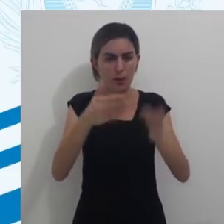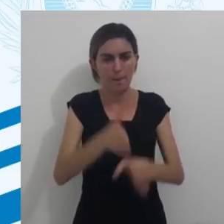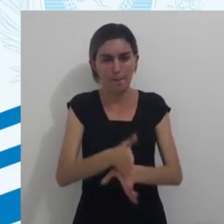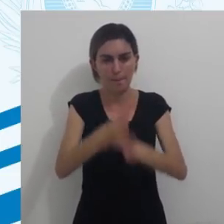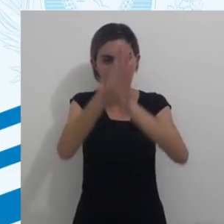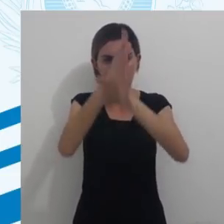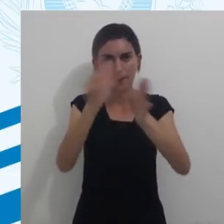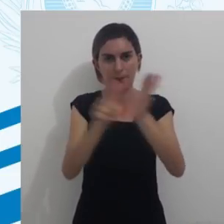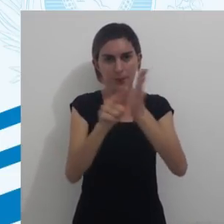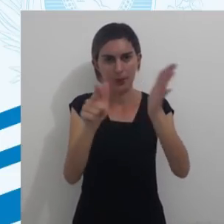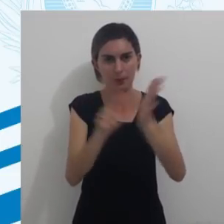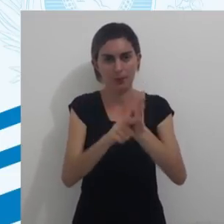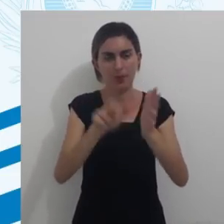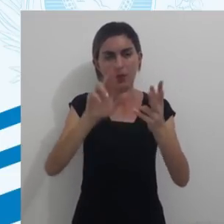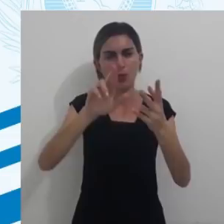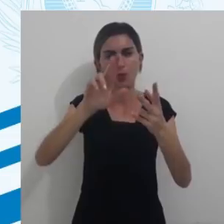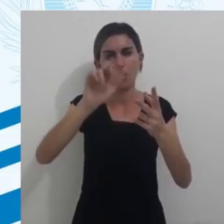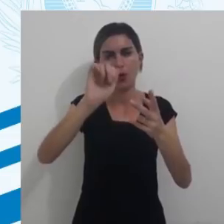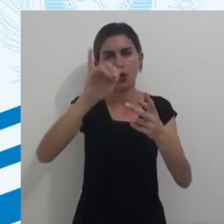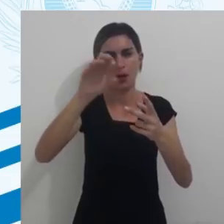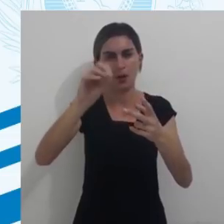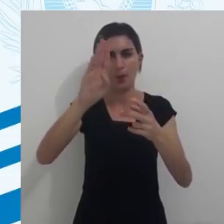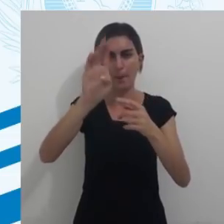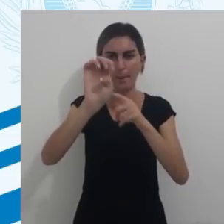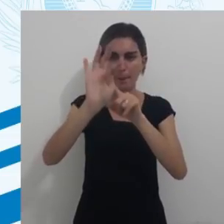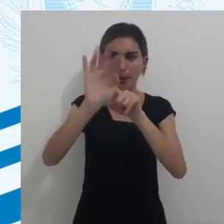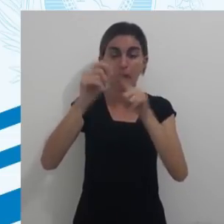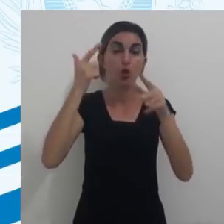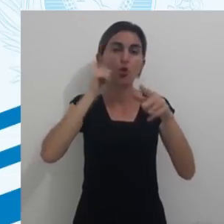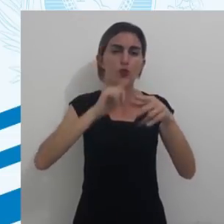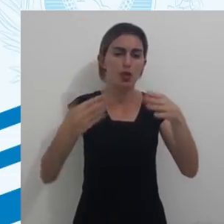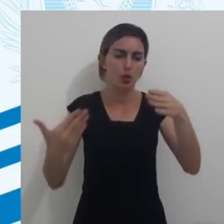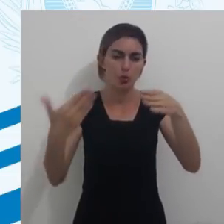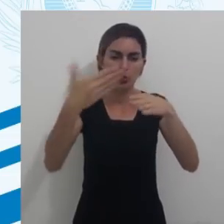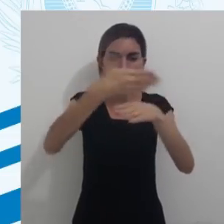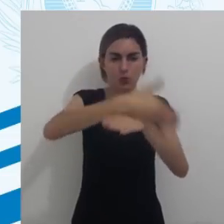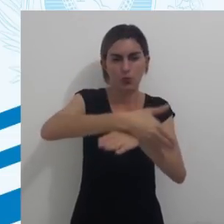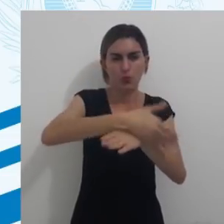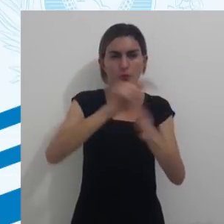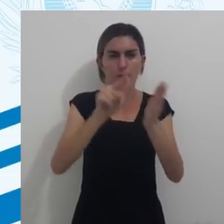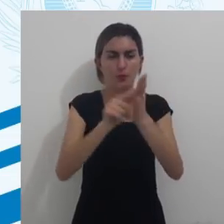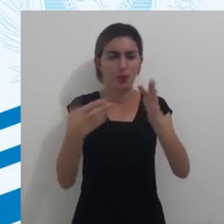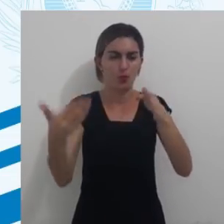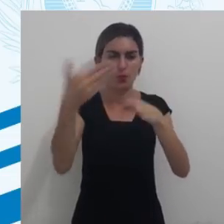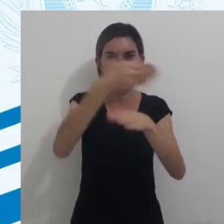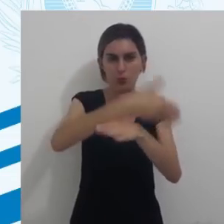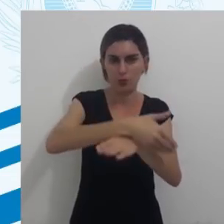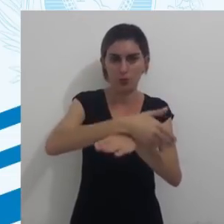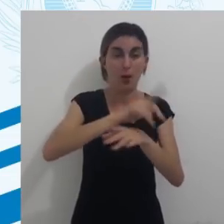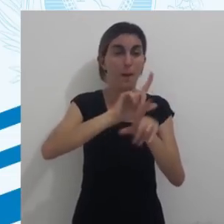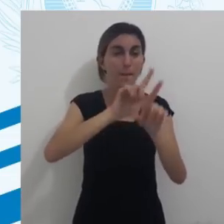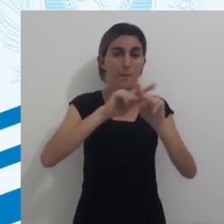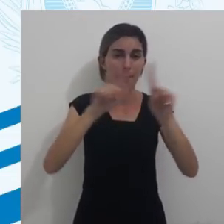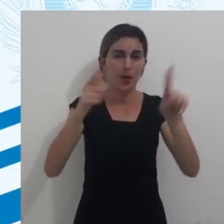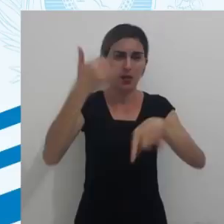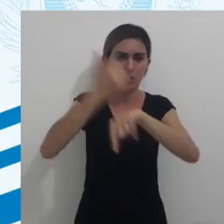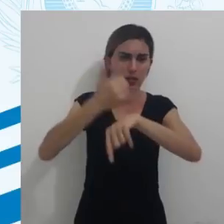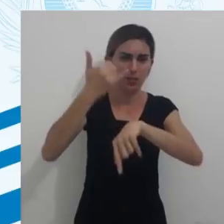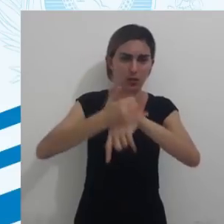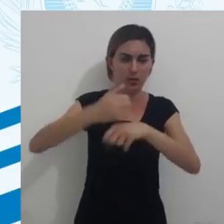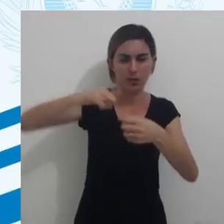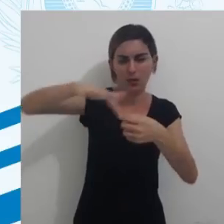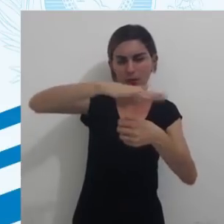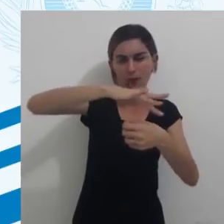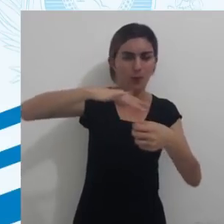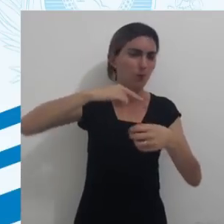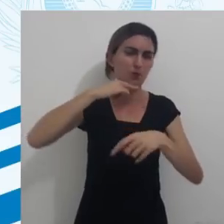beta, ele consegue ultrapassar essa parede de papel, mas ele não ultrapassa a parede de alumínio. Já o